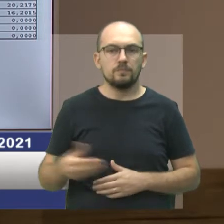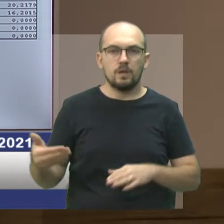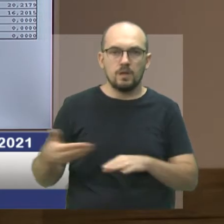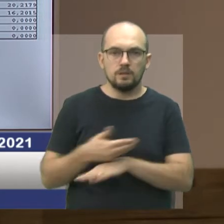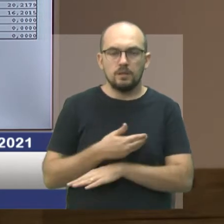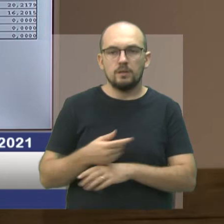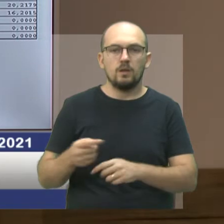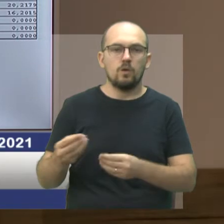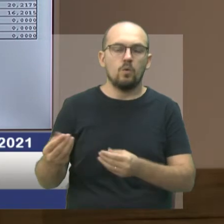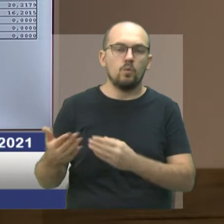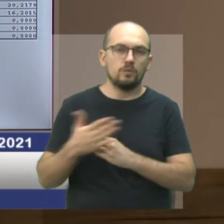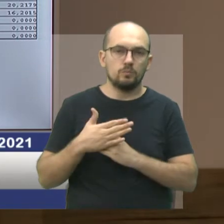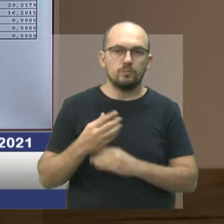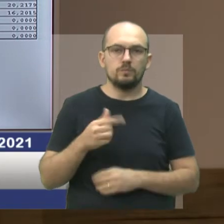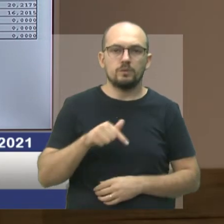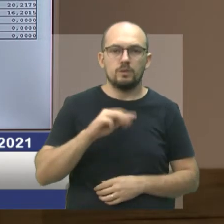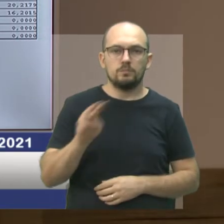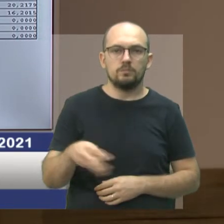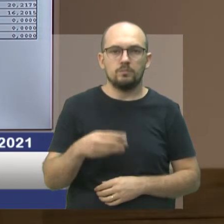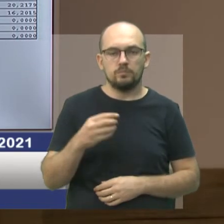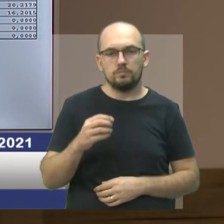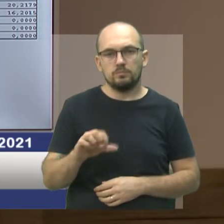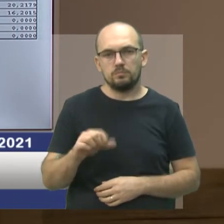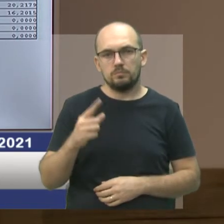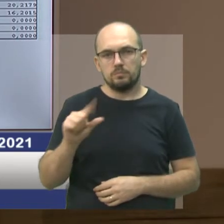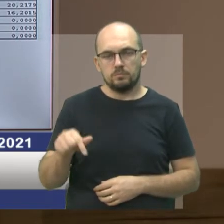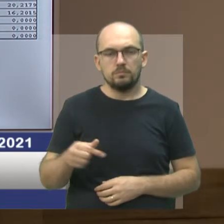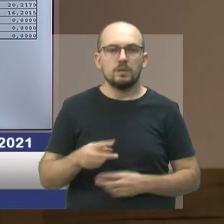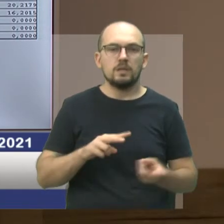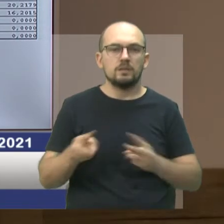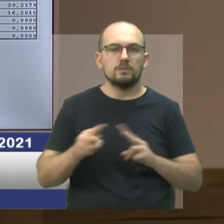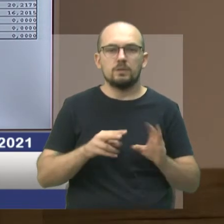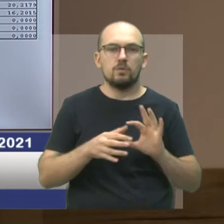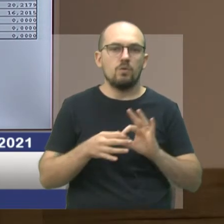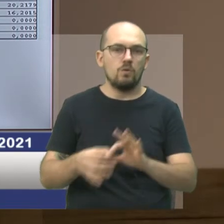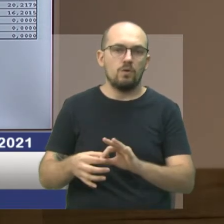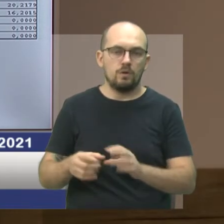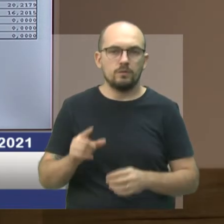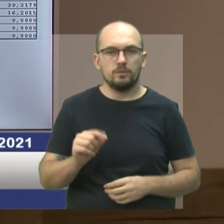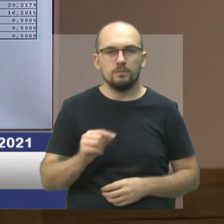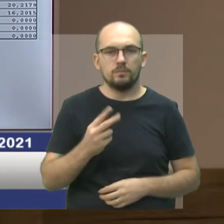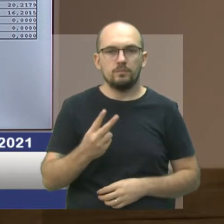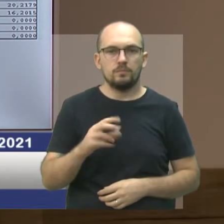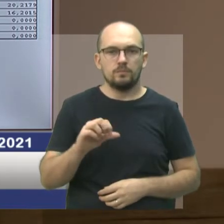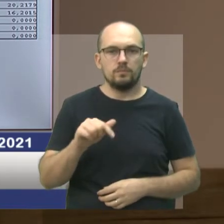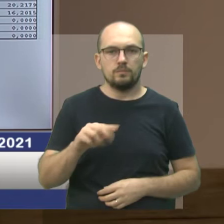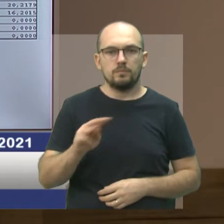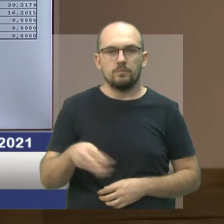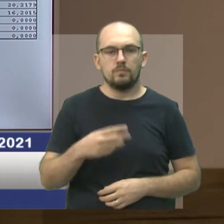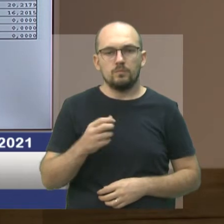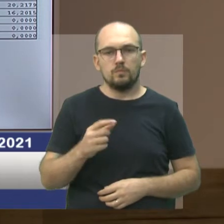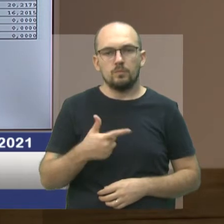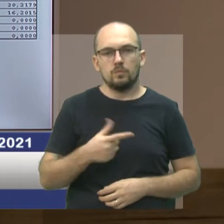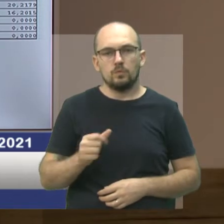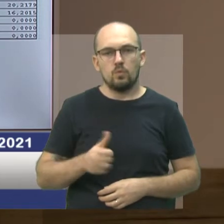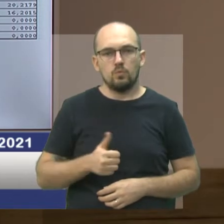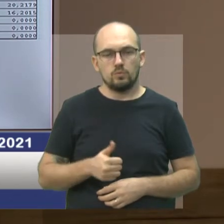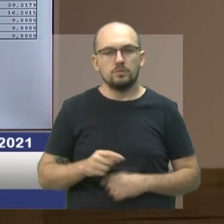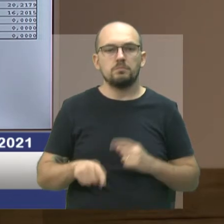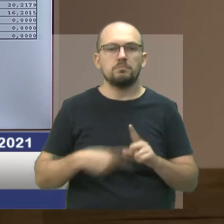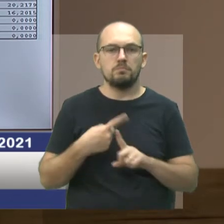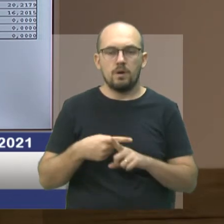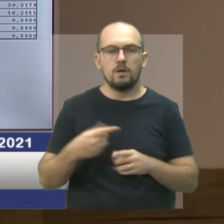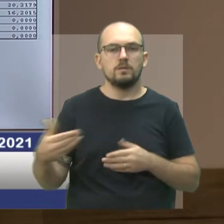7 milhões 917. Transferências correntes, 297 milhões 211, demais